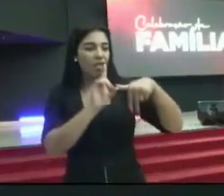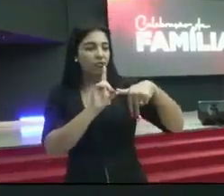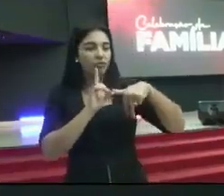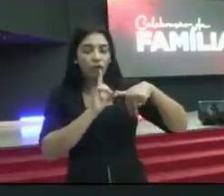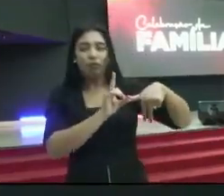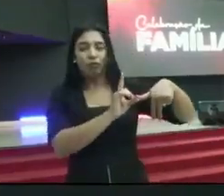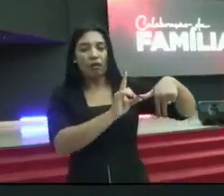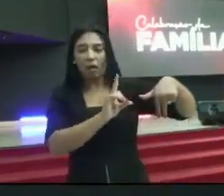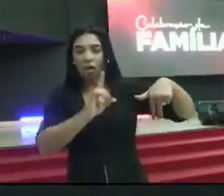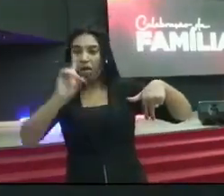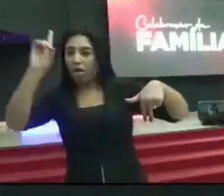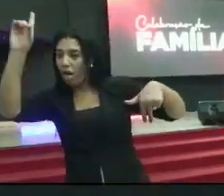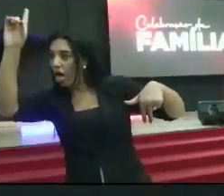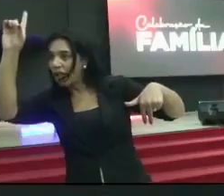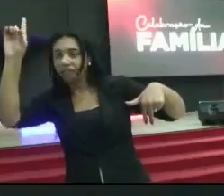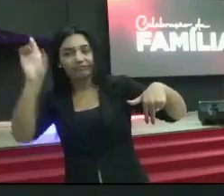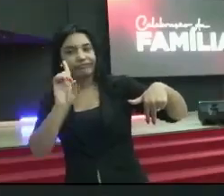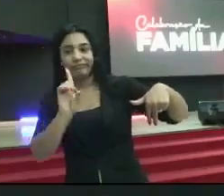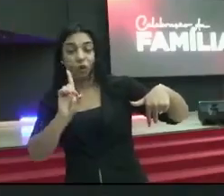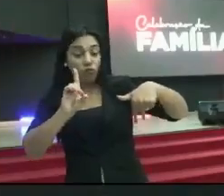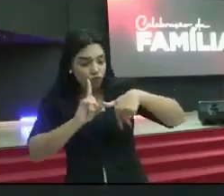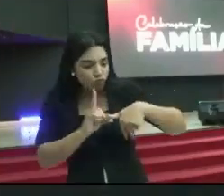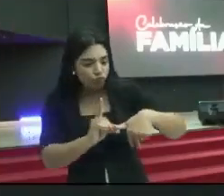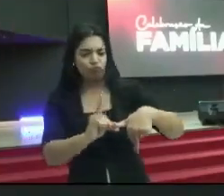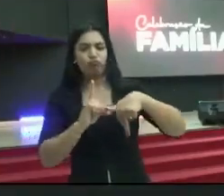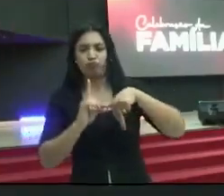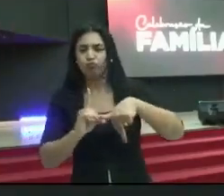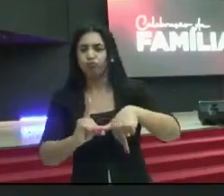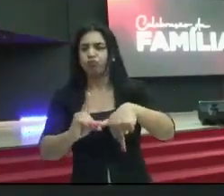Deus continua te acompanhando nas dores da sua vida.